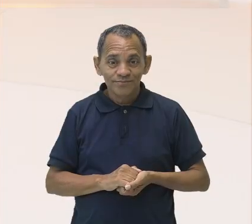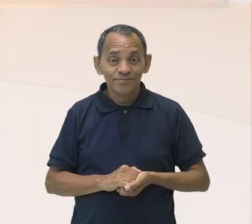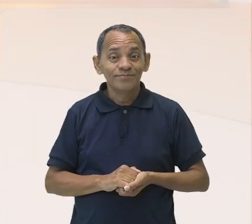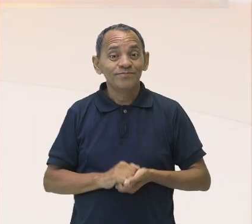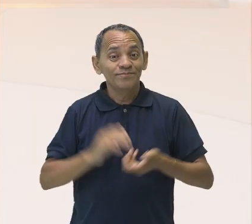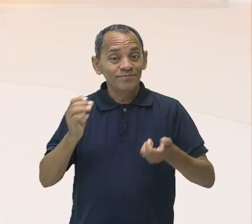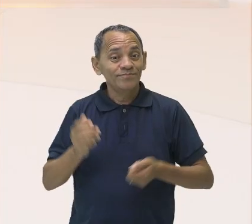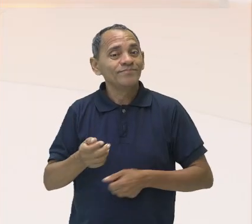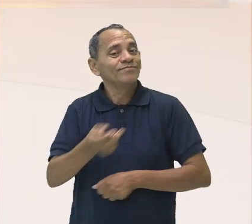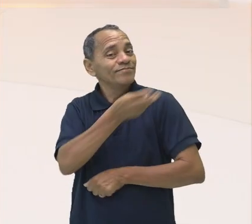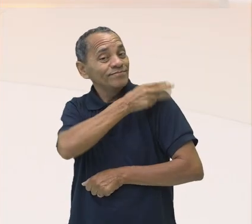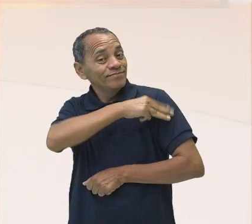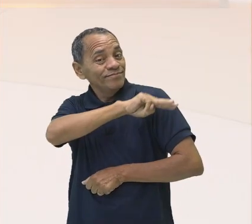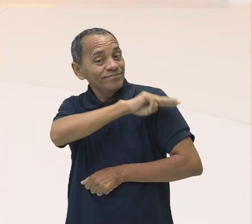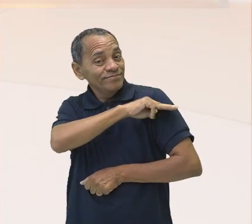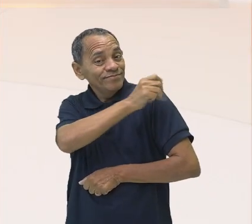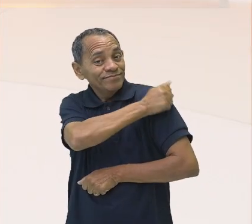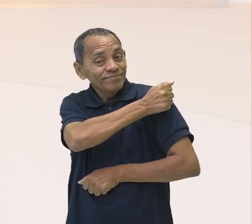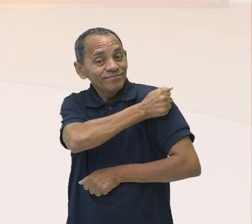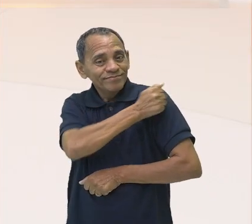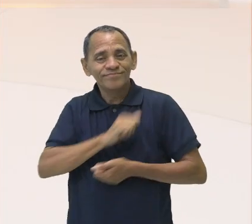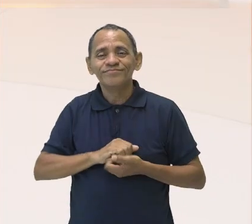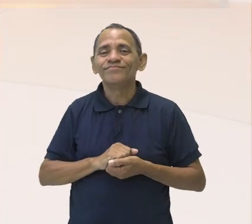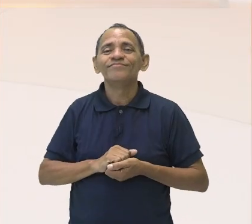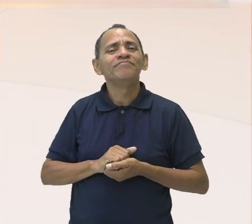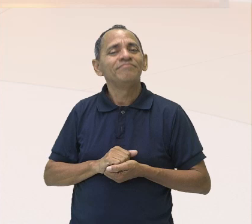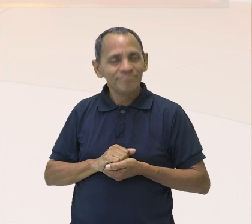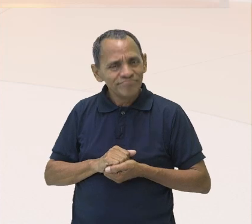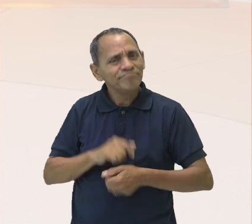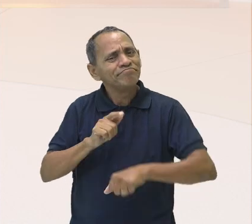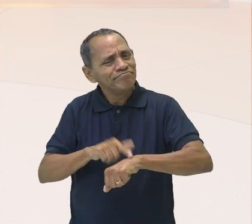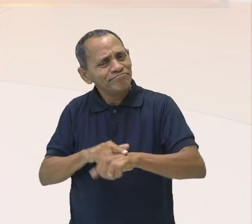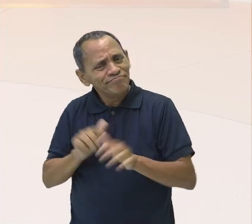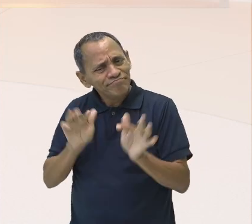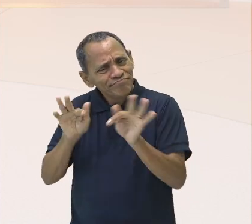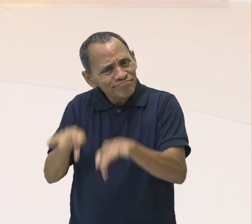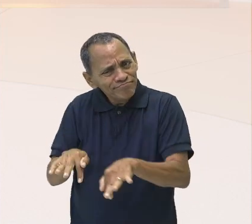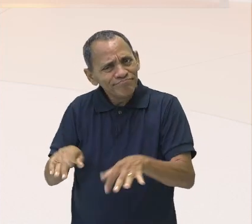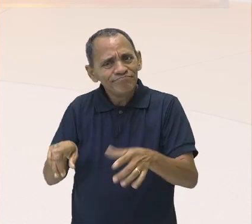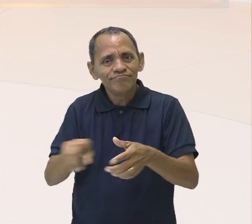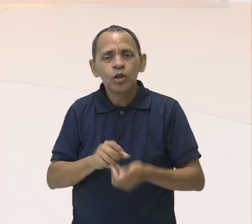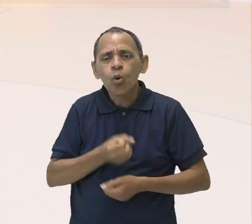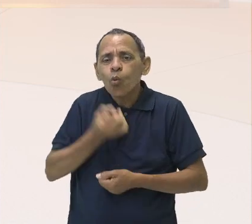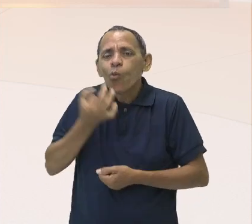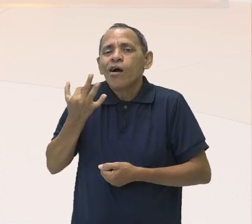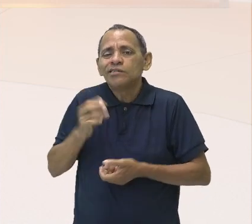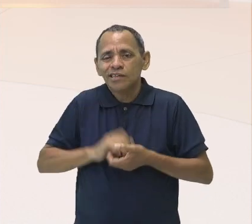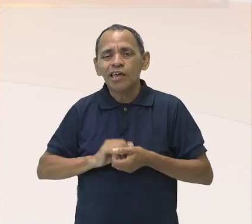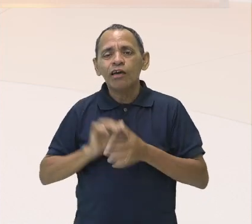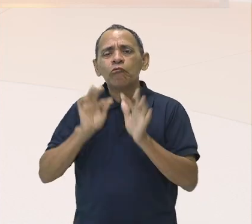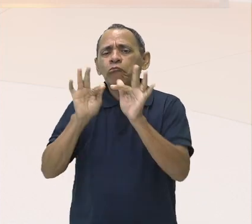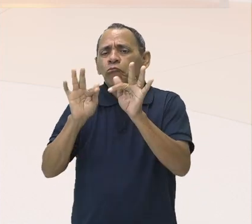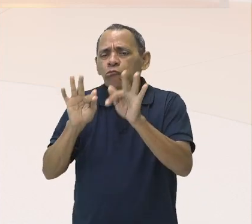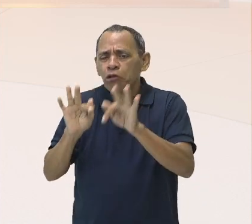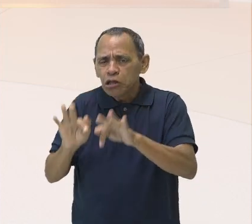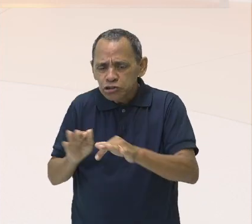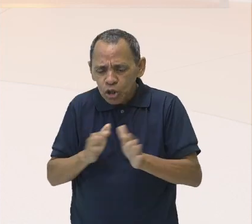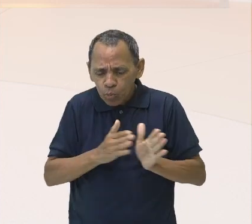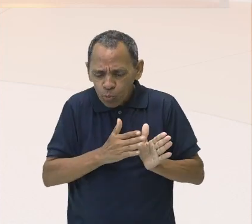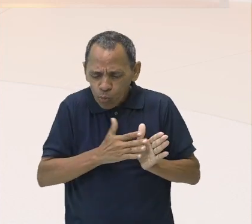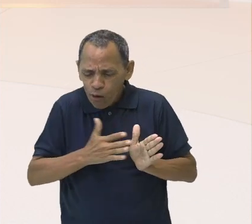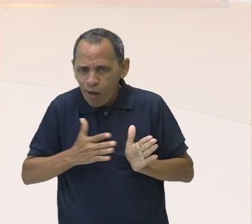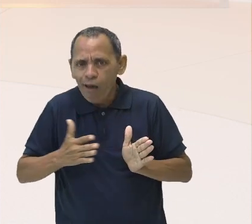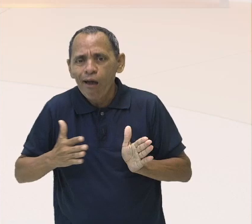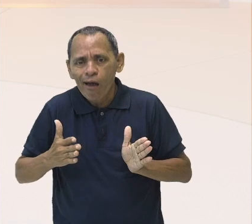E aí, pessoal da terceira série, estamos aí nos momentos finais, né? Quase aí finalizando o nosso percurso